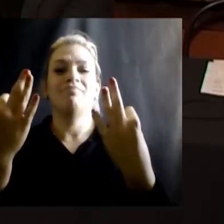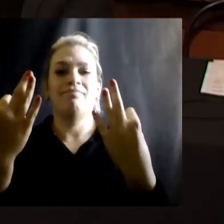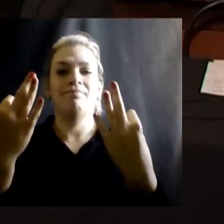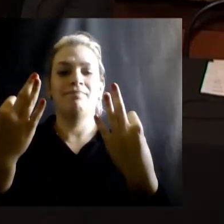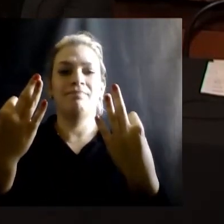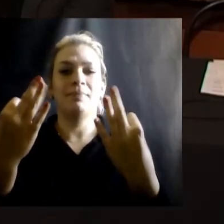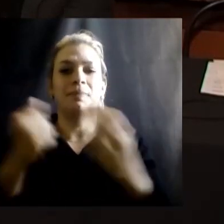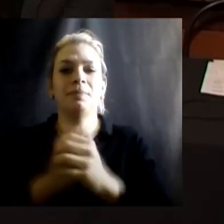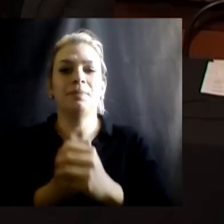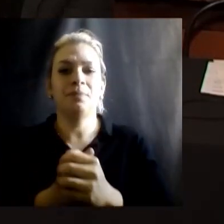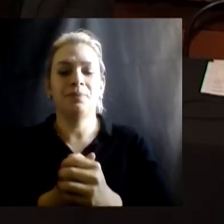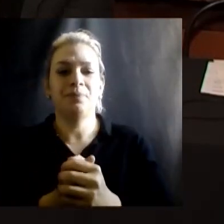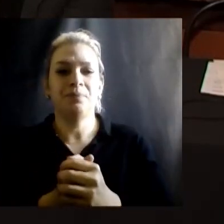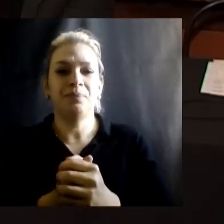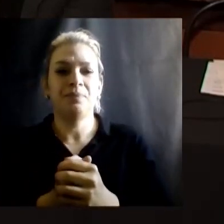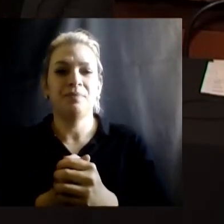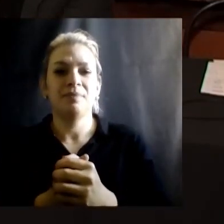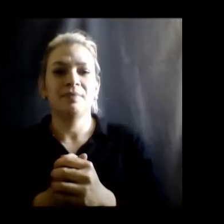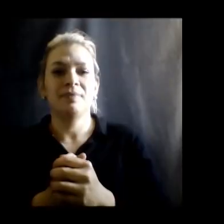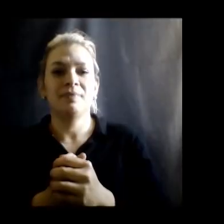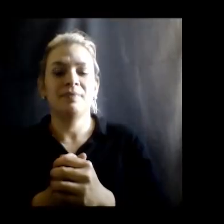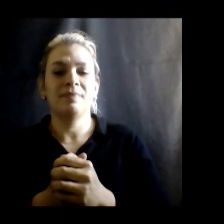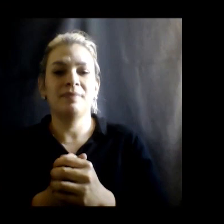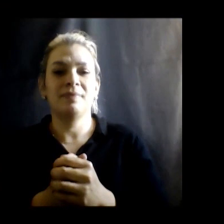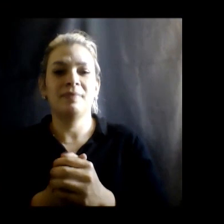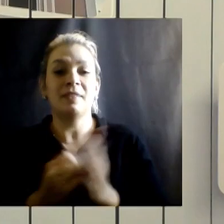pessoas e o investimento contínuo na ciência.